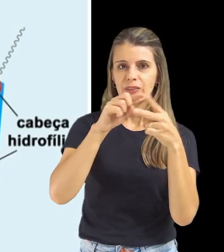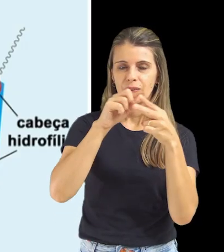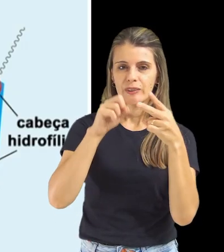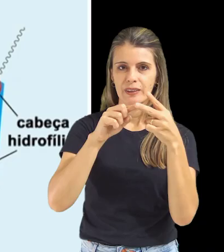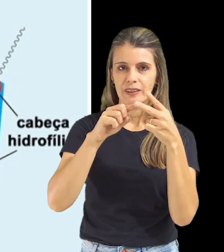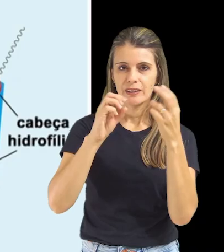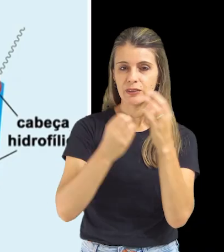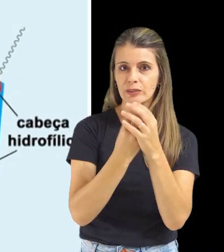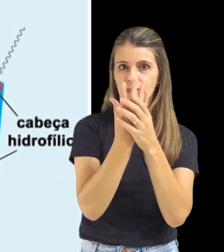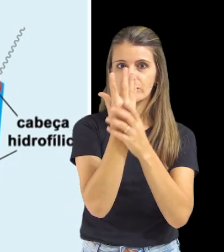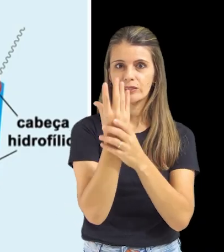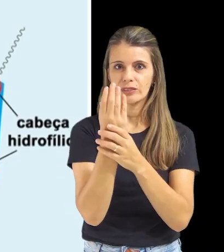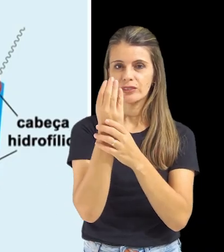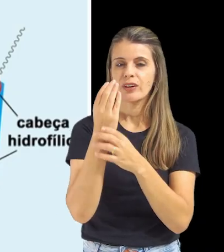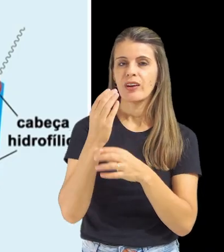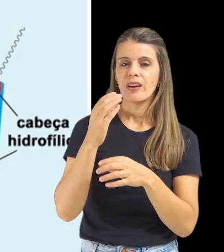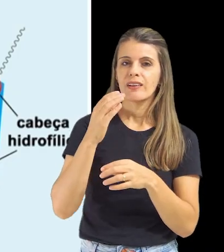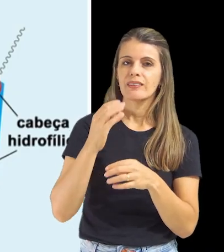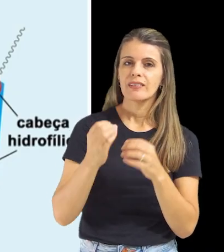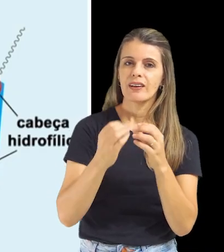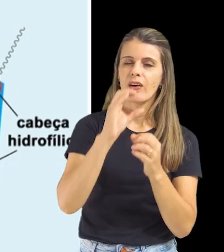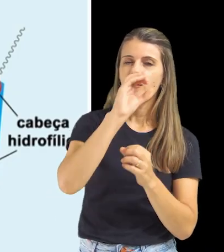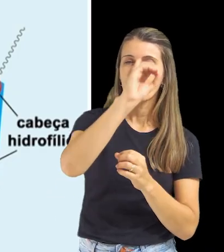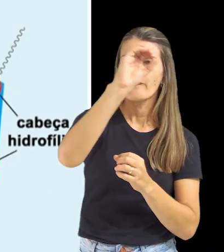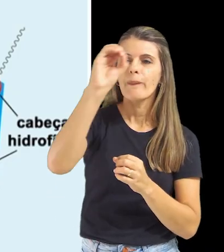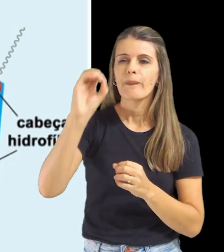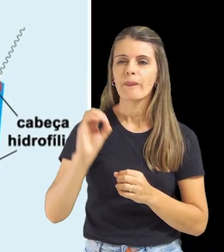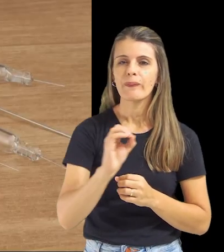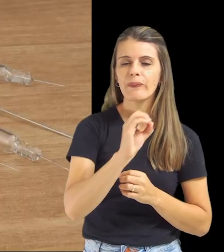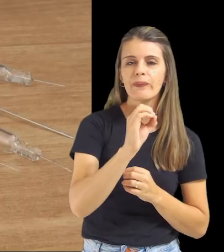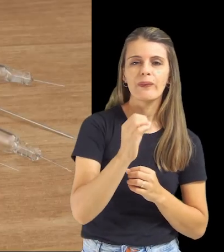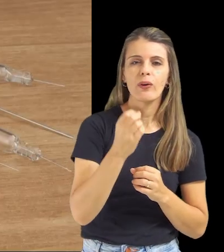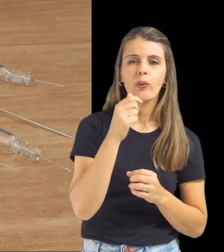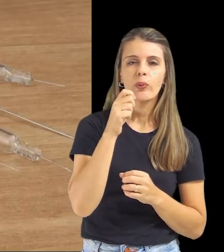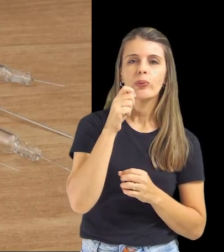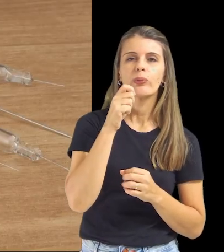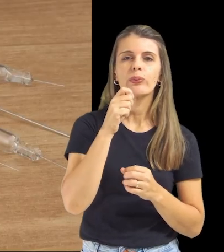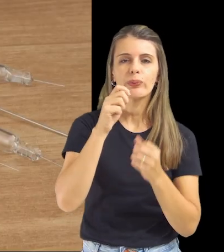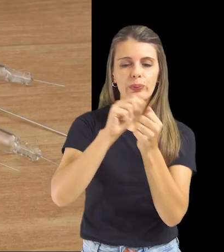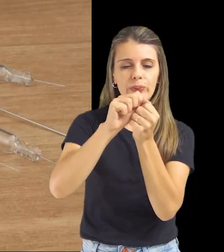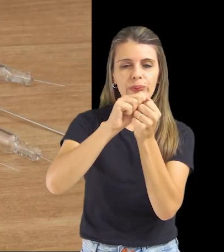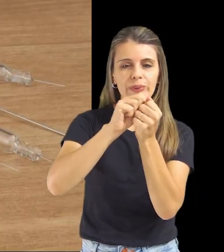na formação da bolha de sabão eu também vou ter lipídios.